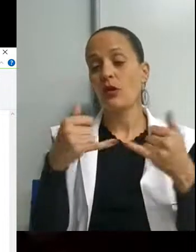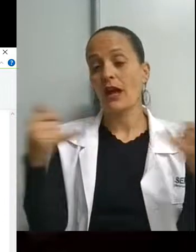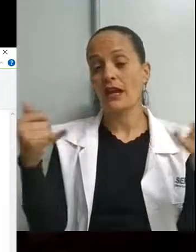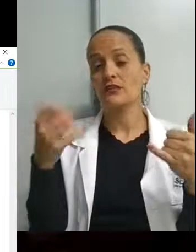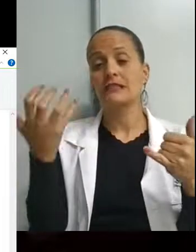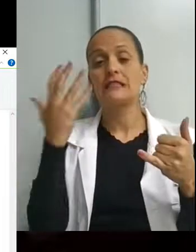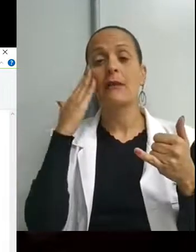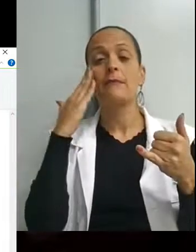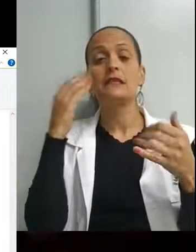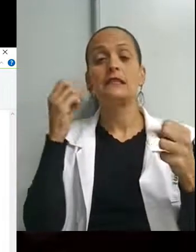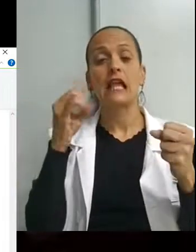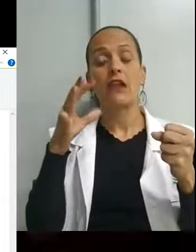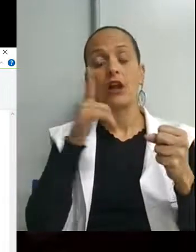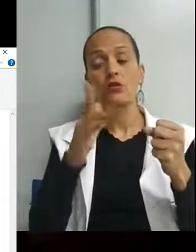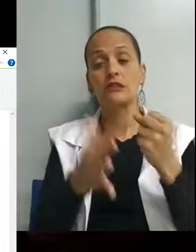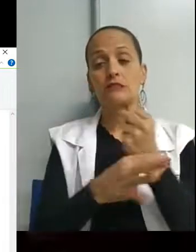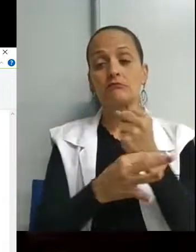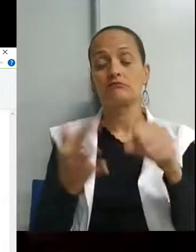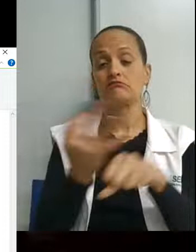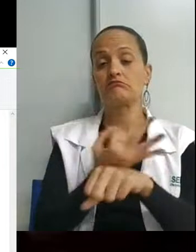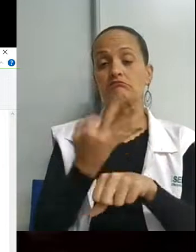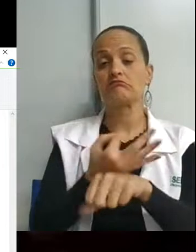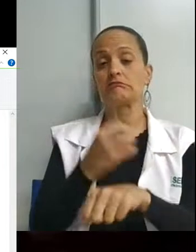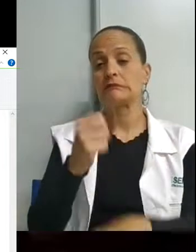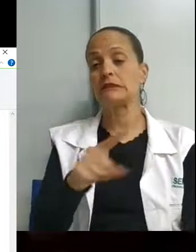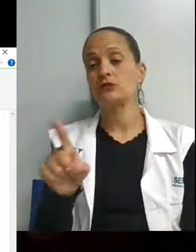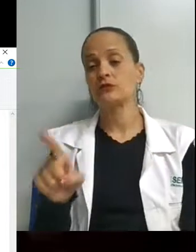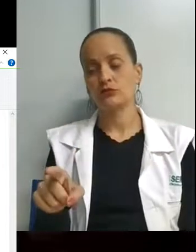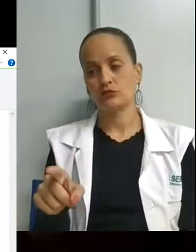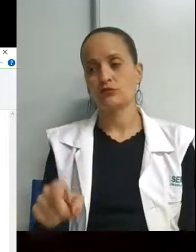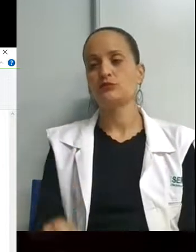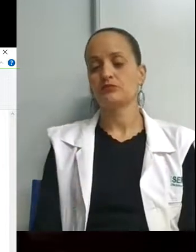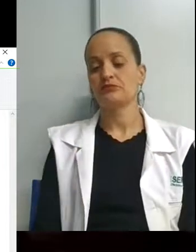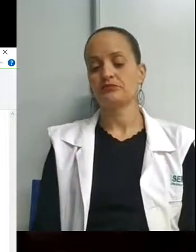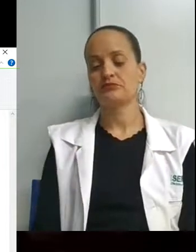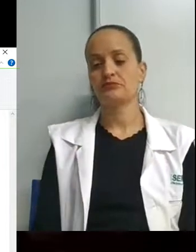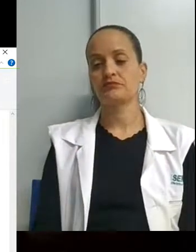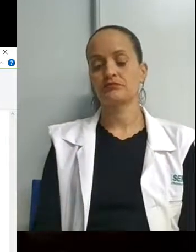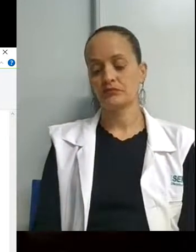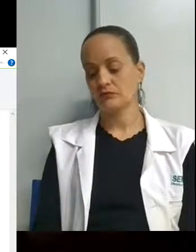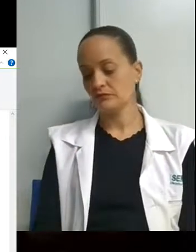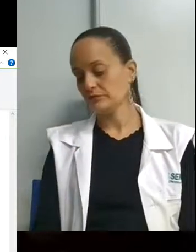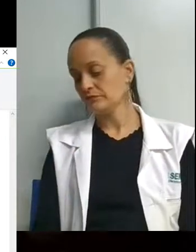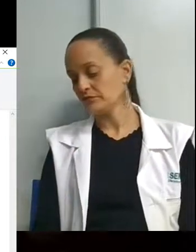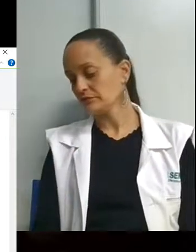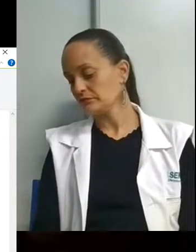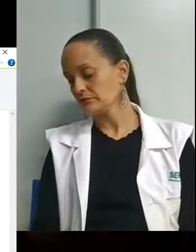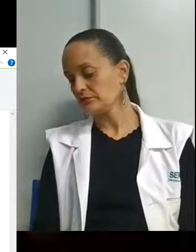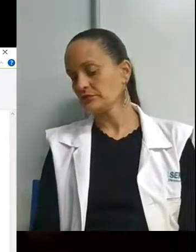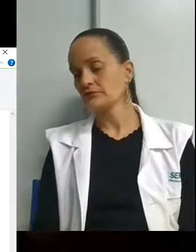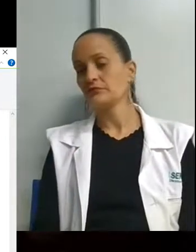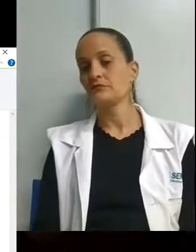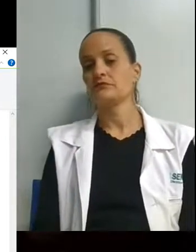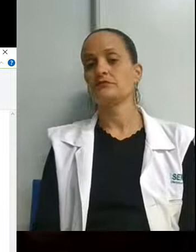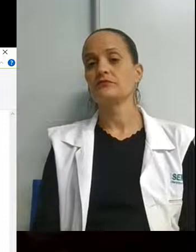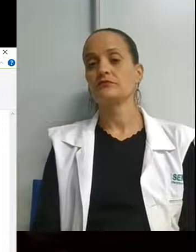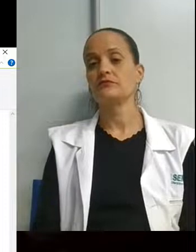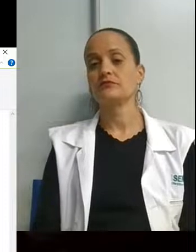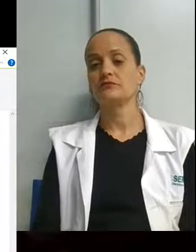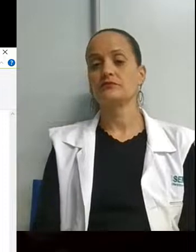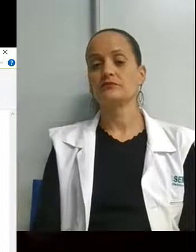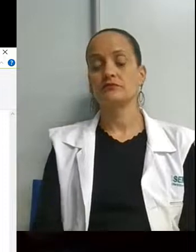bem? Então, vamos continuar aqui nossas continhas, né? Para poder ver se realmente vai bater esses valores